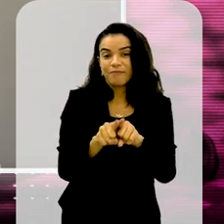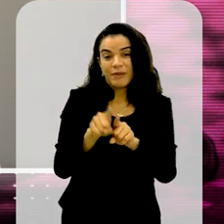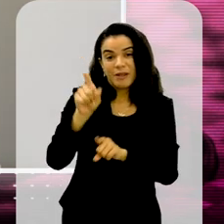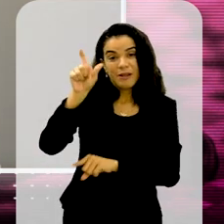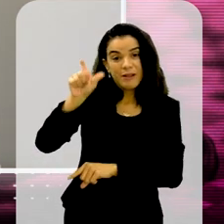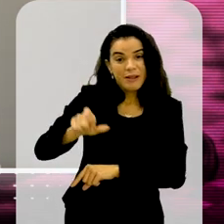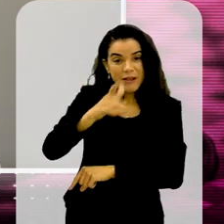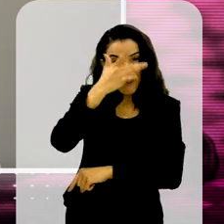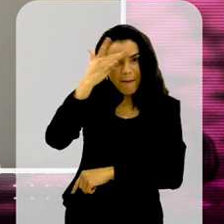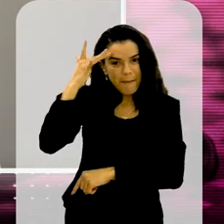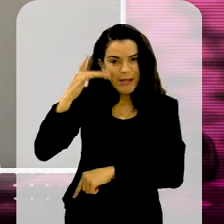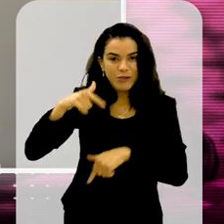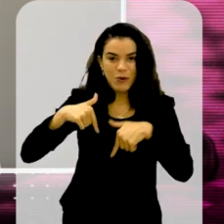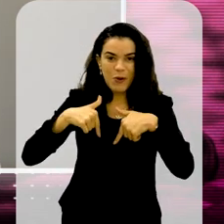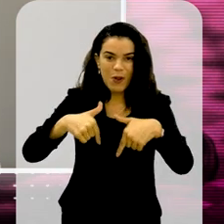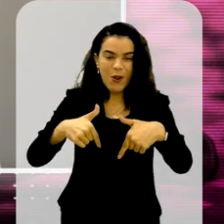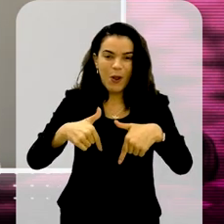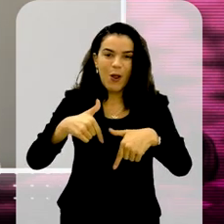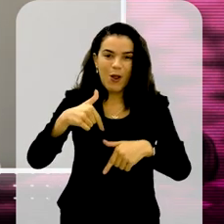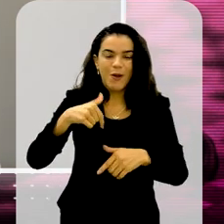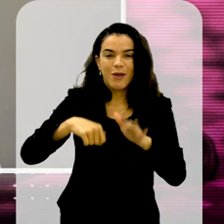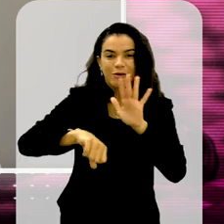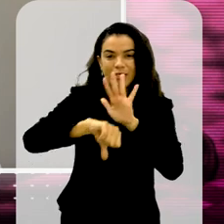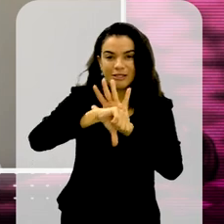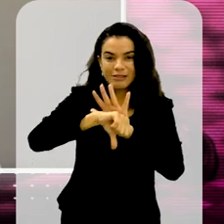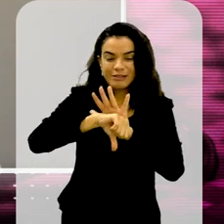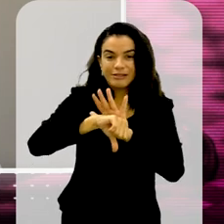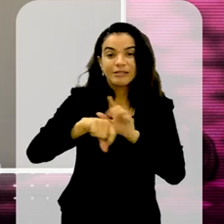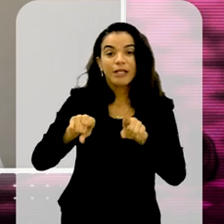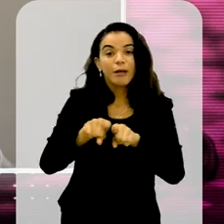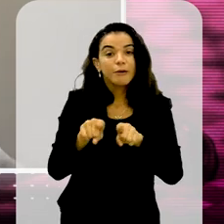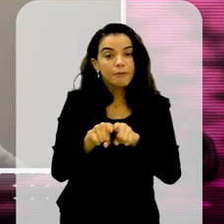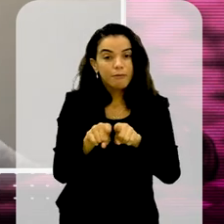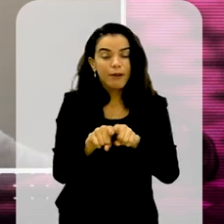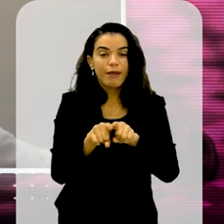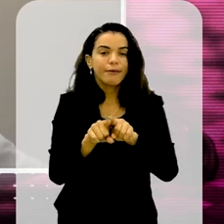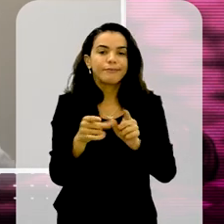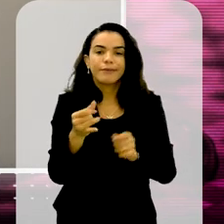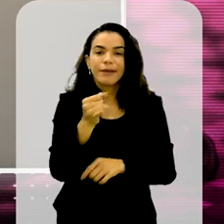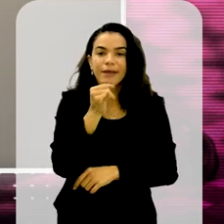do autor do crime, antes mesmo de representação